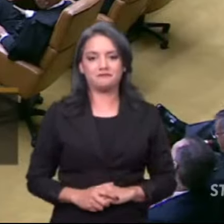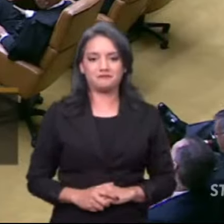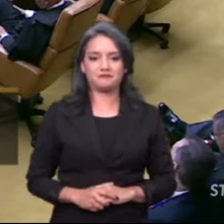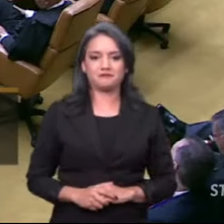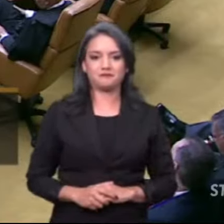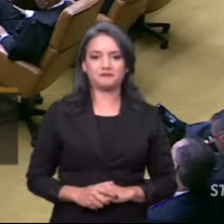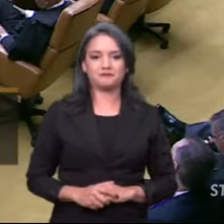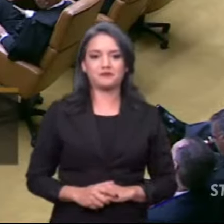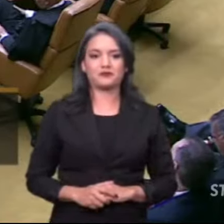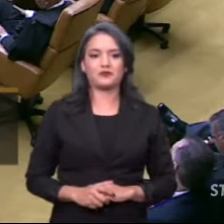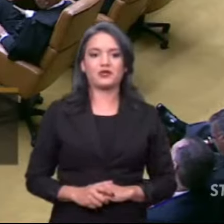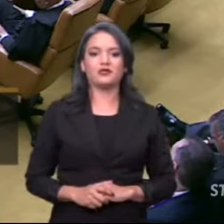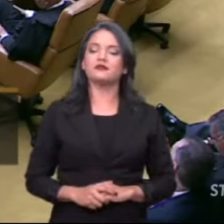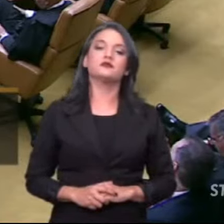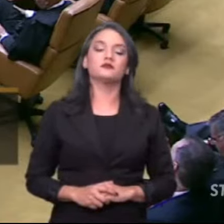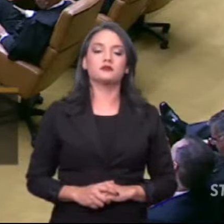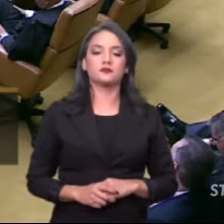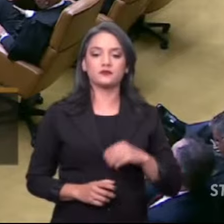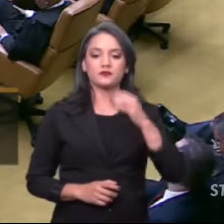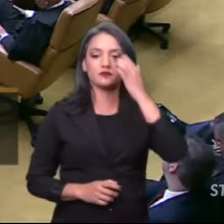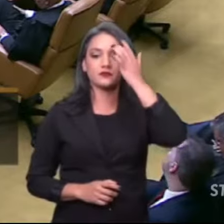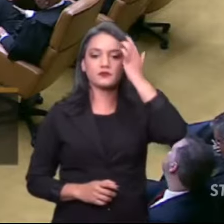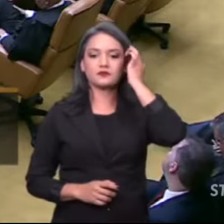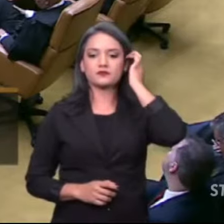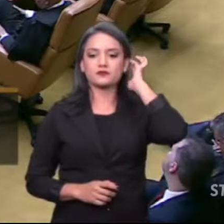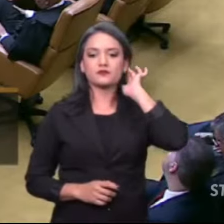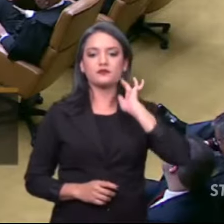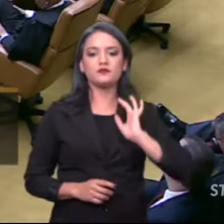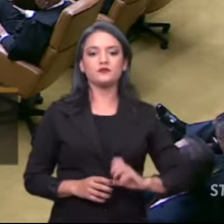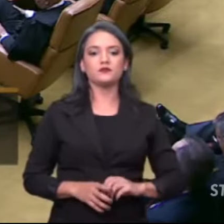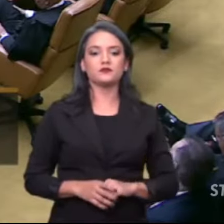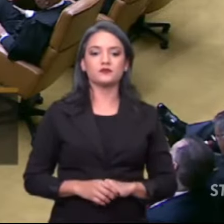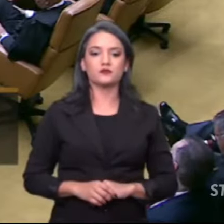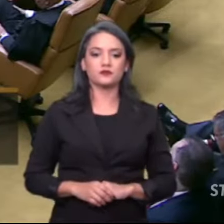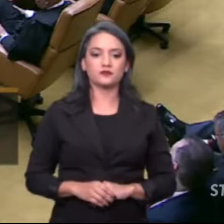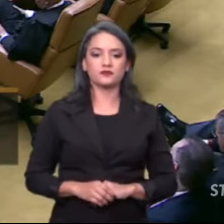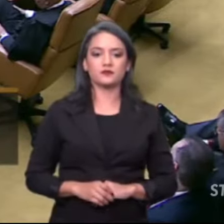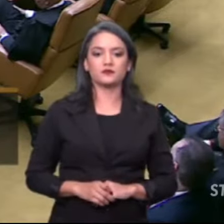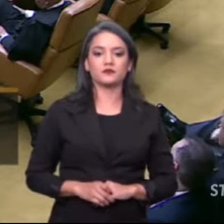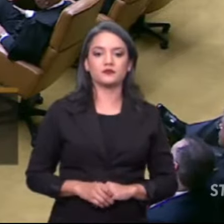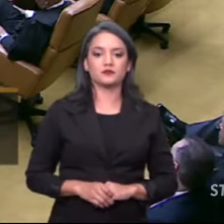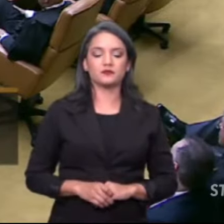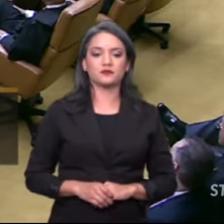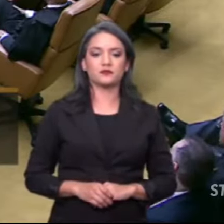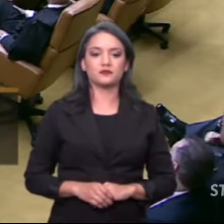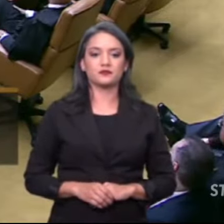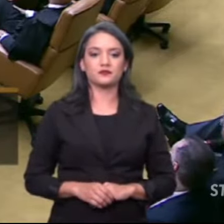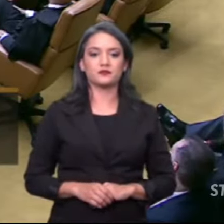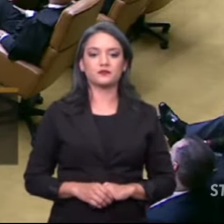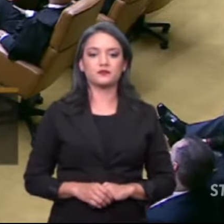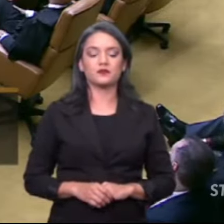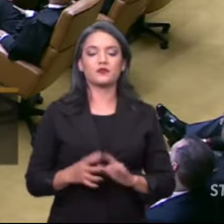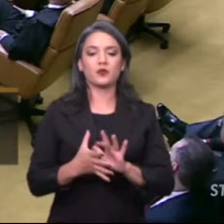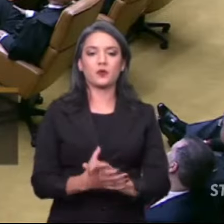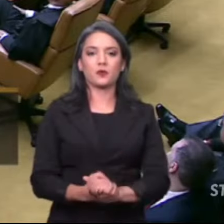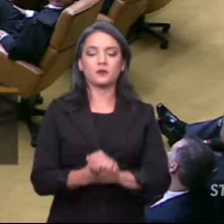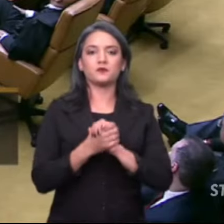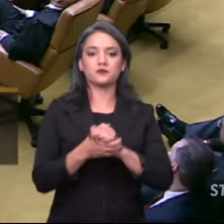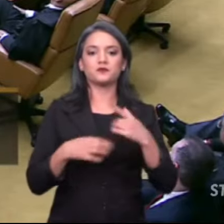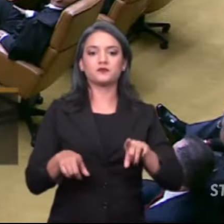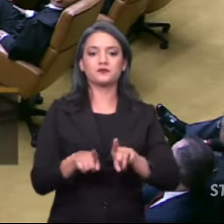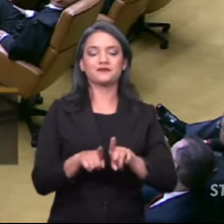Renildo Calheiros, Flávio Nogueira, Dilvanda Faro, Aguinaldo Ribeiro, Ana Paula Lima e Fábio Macedo. Cumprimento igualmente,